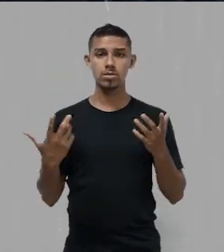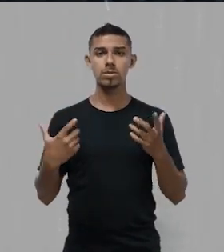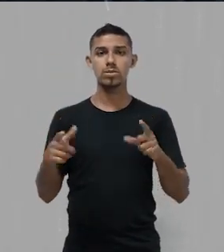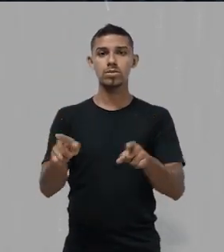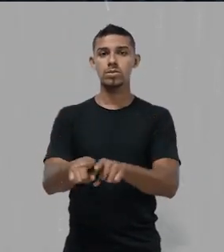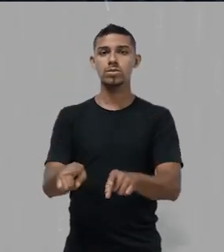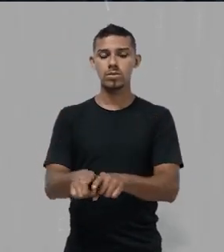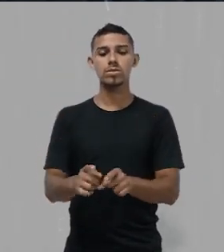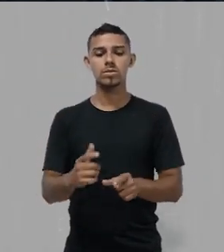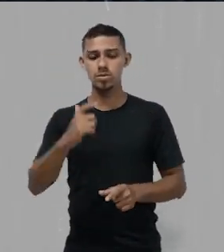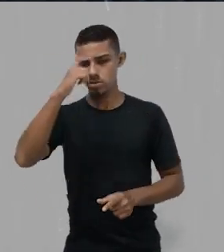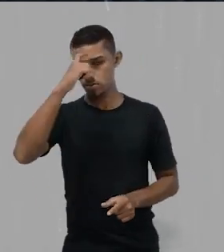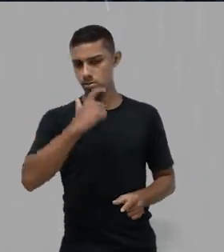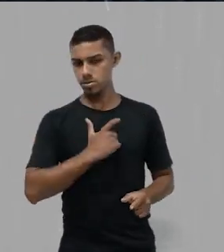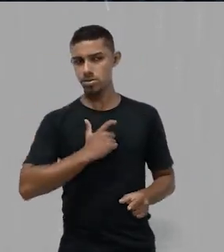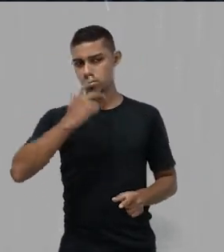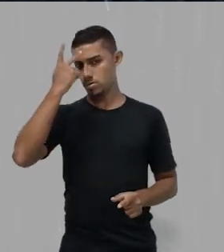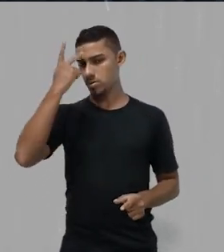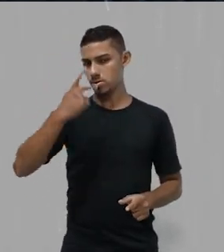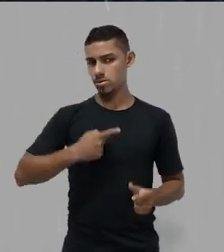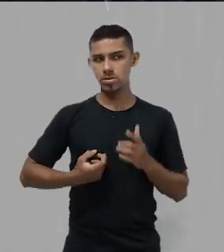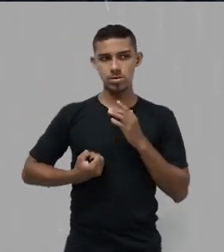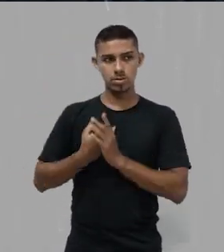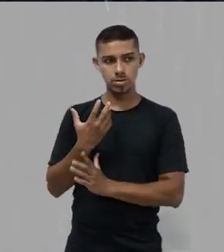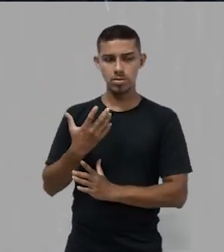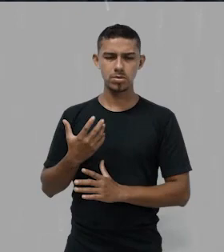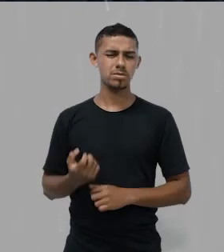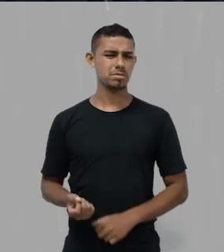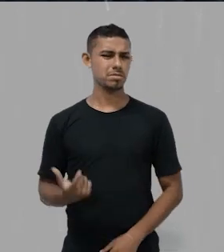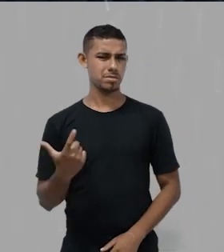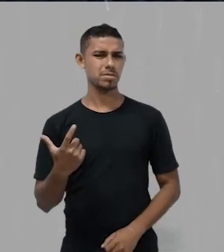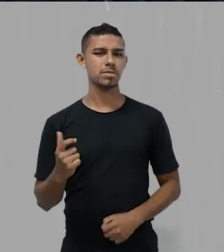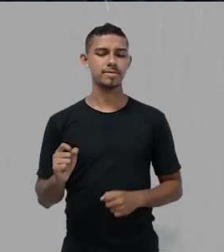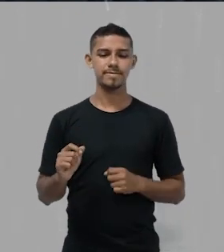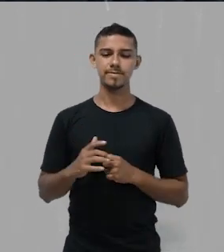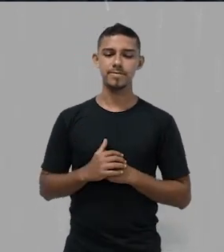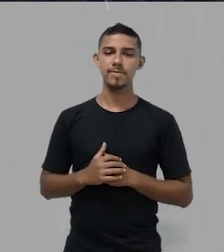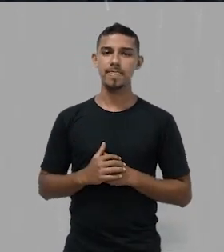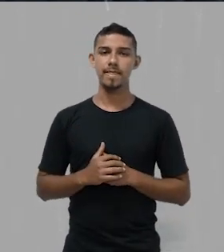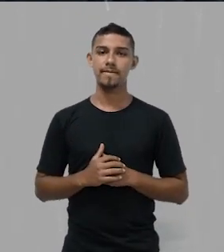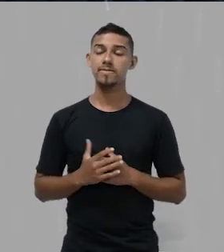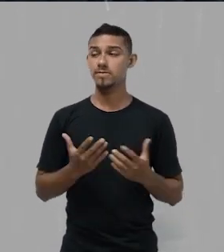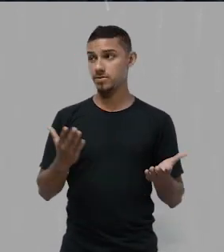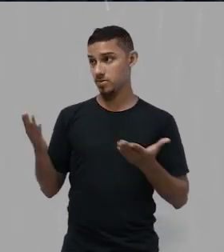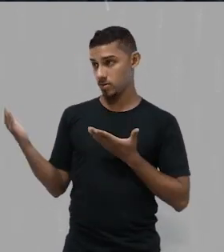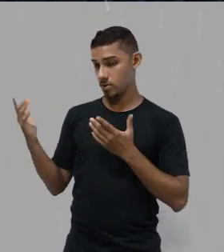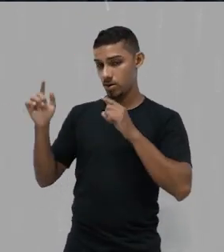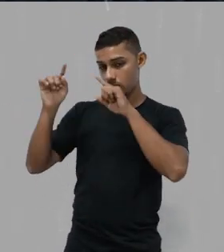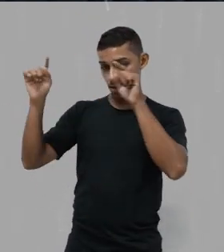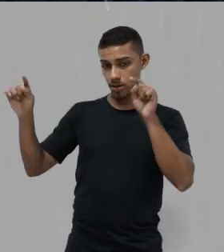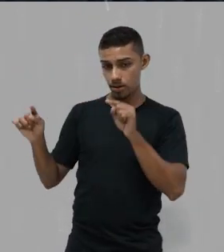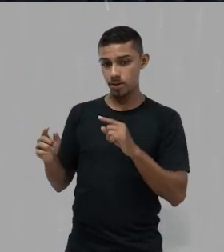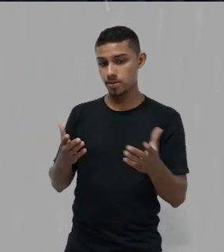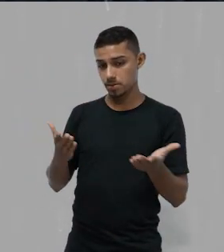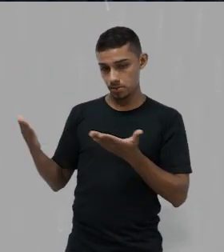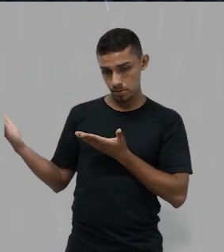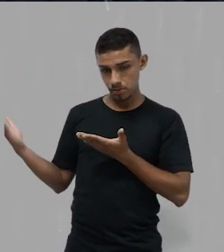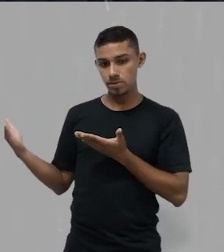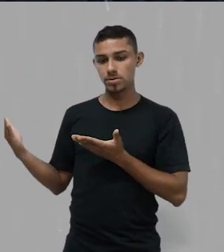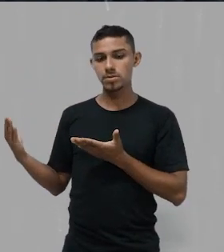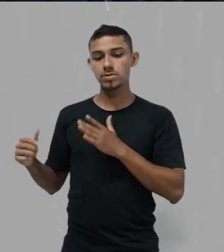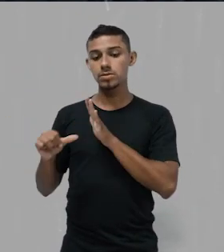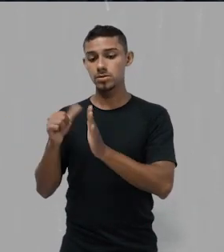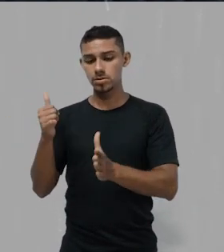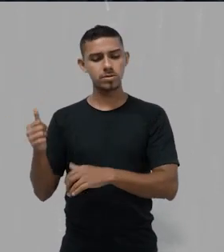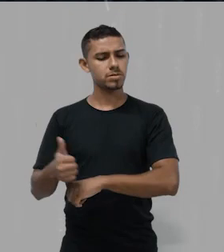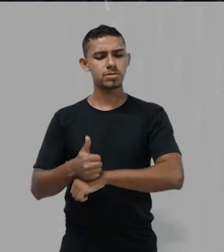dele ia, né? Deixa o artista criar, mesmo que eu ache meio estranho, a cada um ao seu modo. Então Então eu vou deixar vocês aqui com Le Demoiselles d'Avignon, que é a primeira